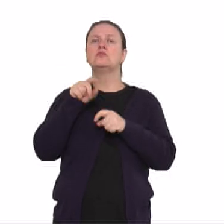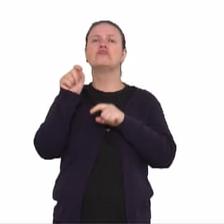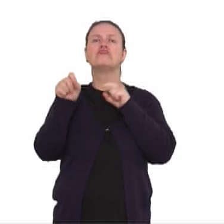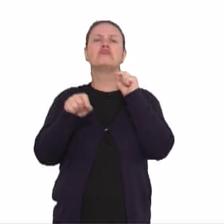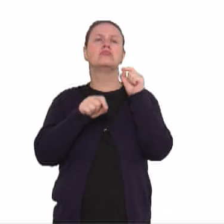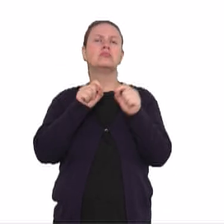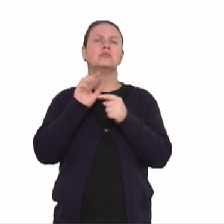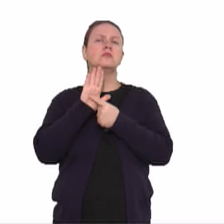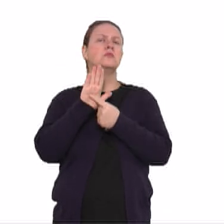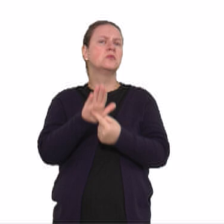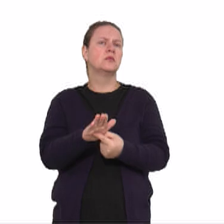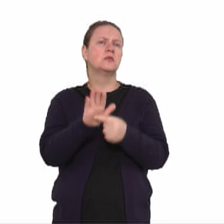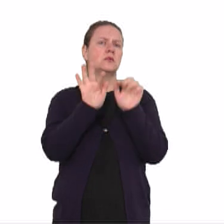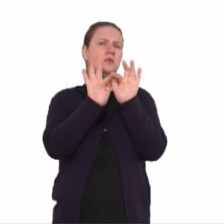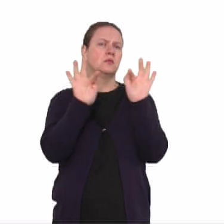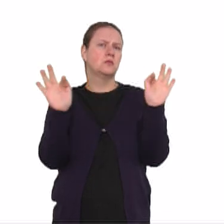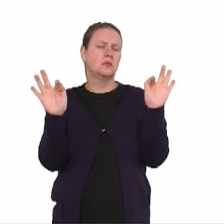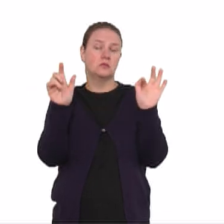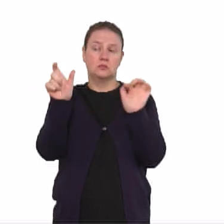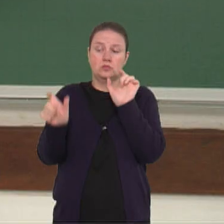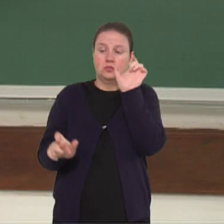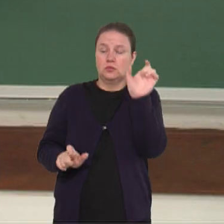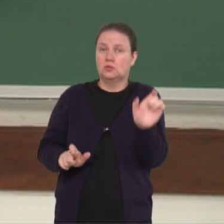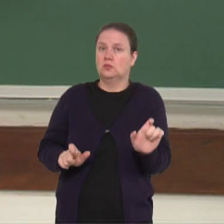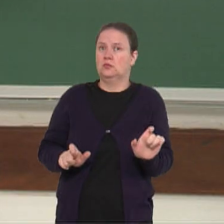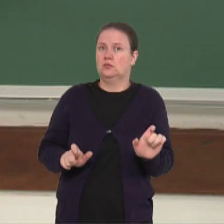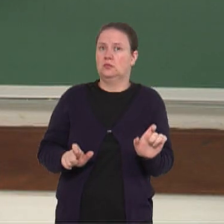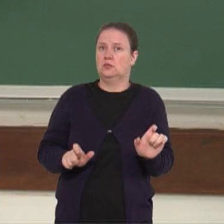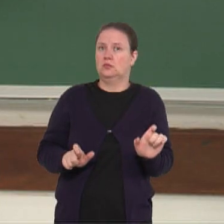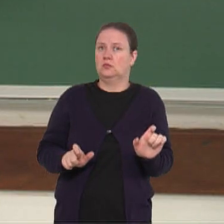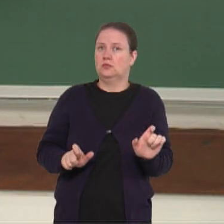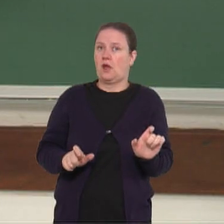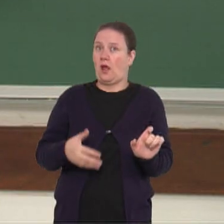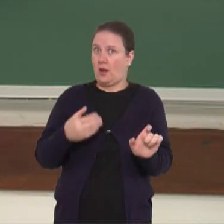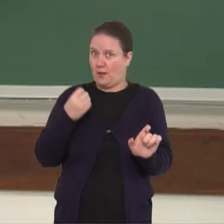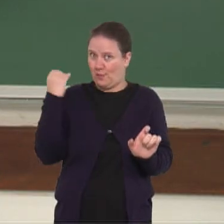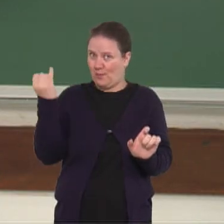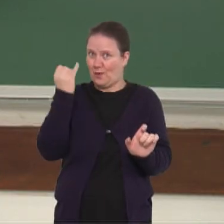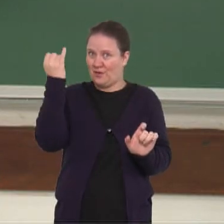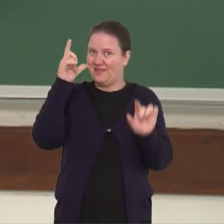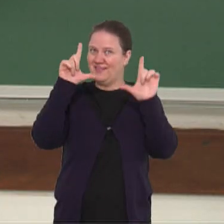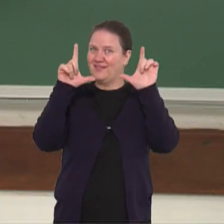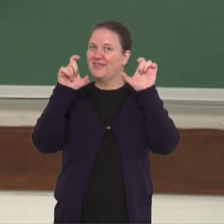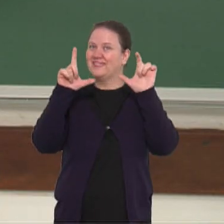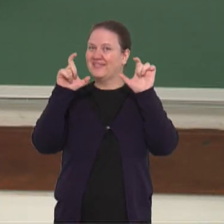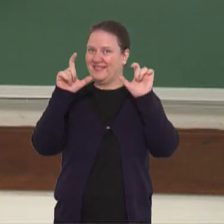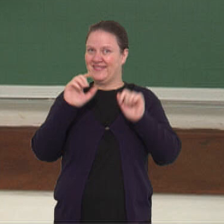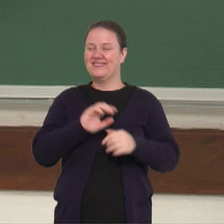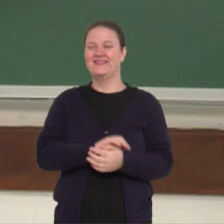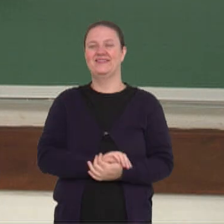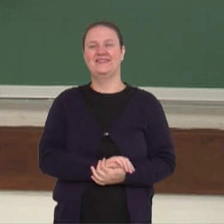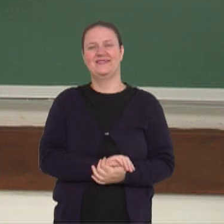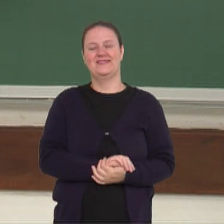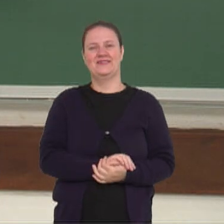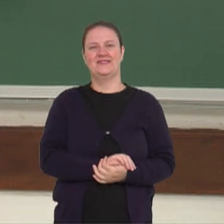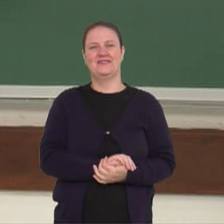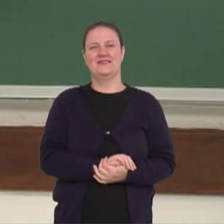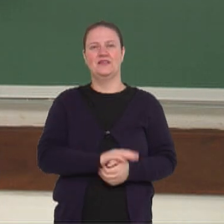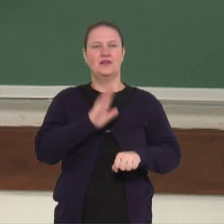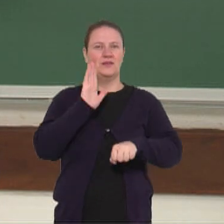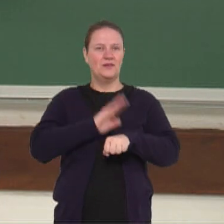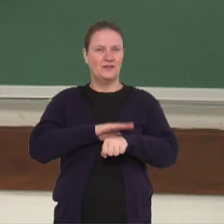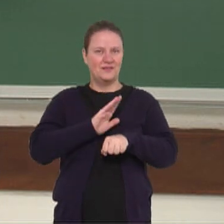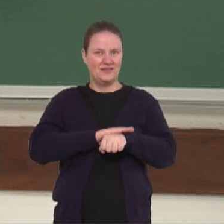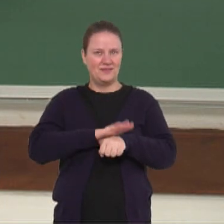irregulares na fala do personagem? Por isso que eu pedi que quem pudesse fotografasse, né? Para vocês darem uma olhadinha ali. Vou dar um tempinho